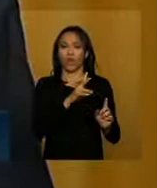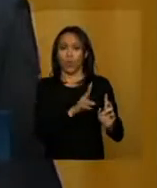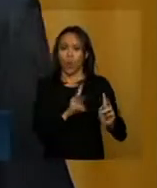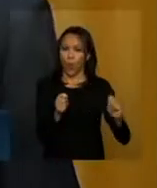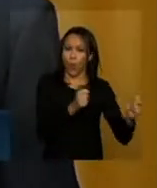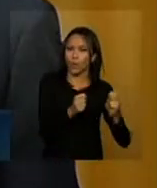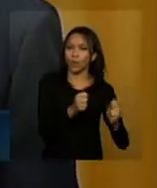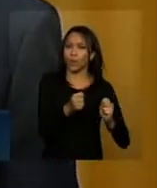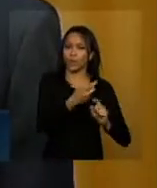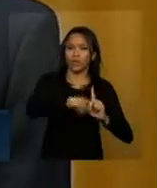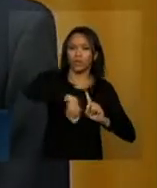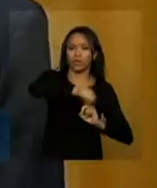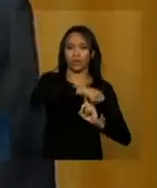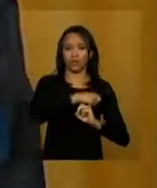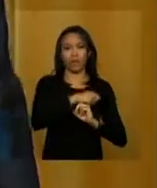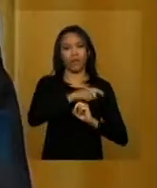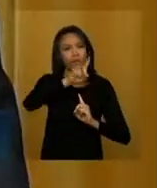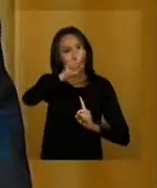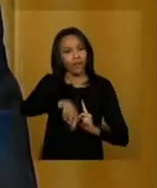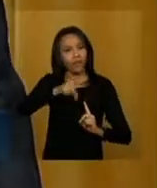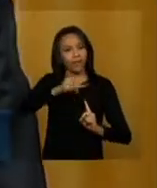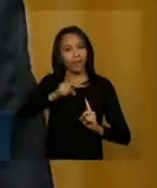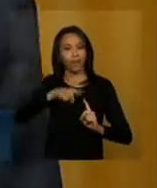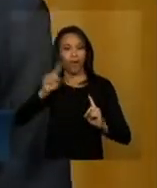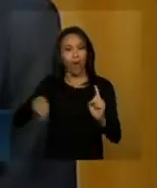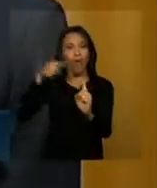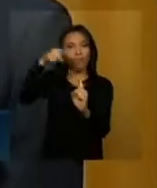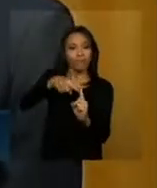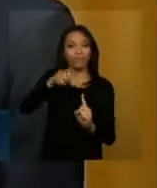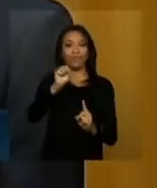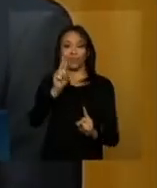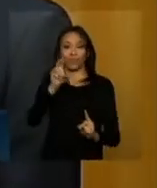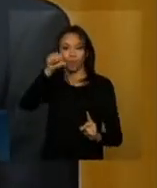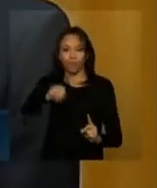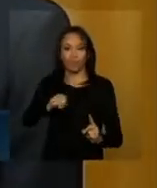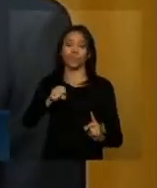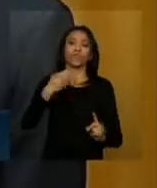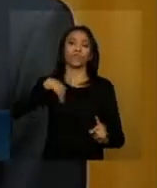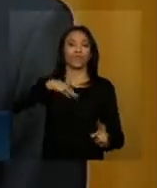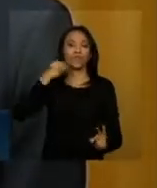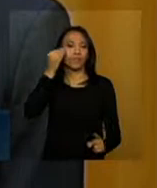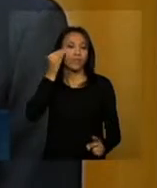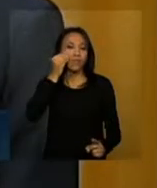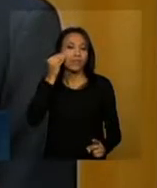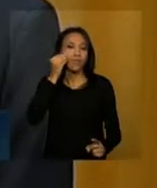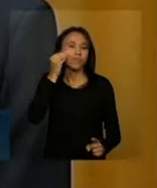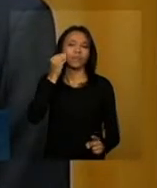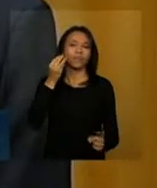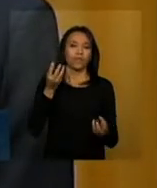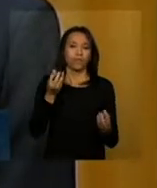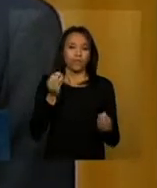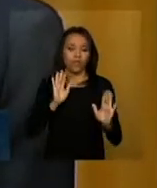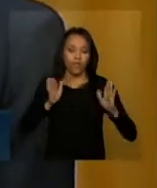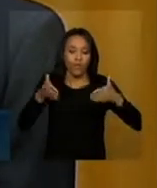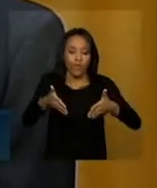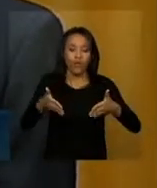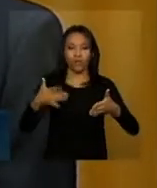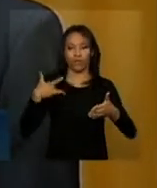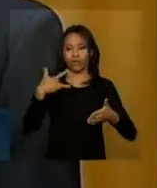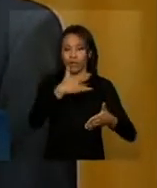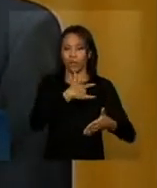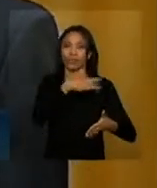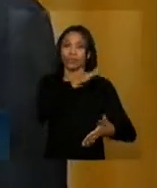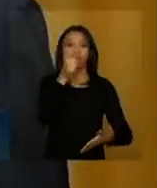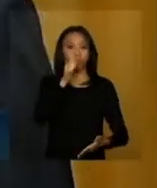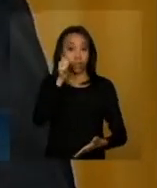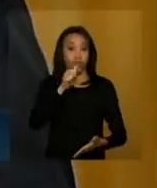social, que é um desígnio do SUS que nós estamos experimentando cada vez mais na questão da saúde das mulheres e das